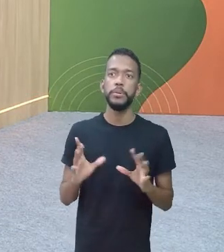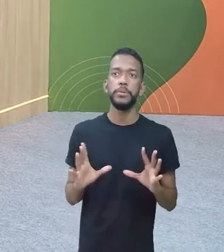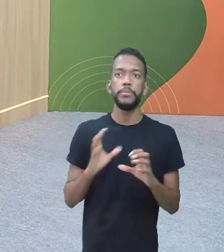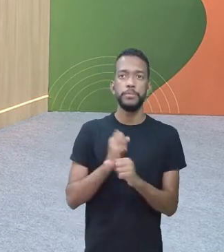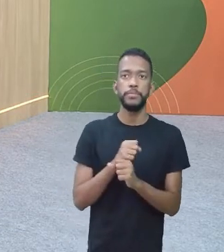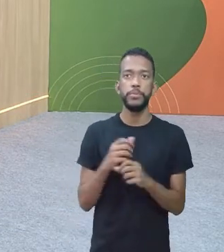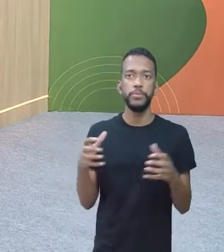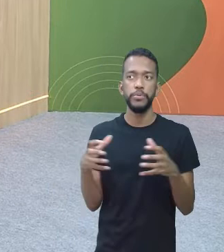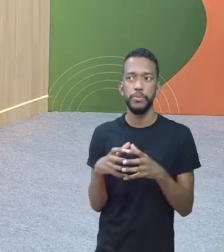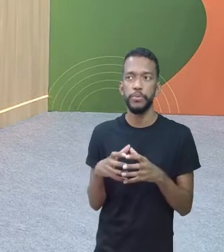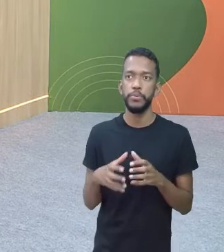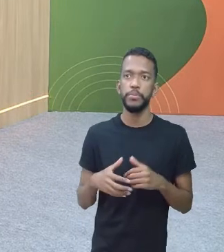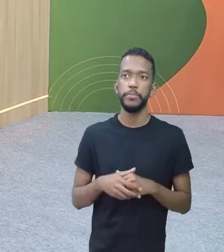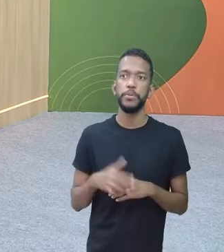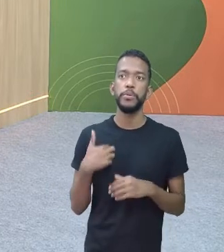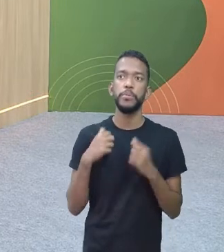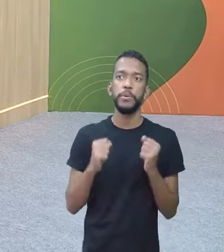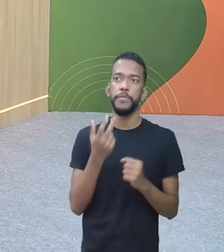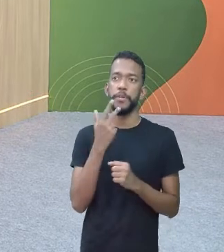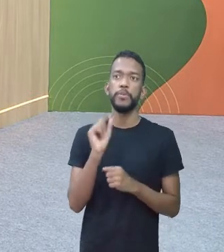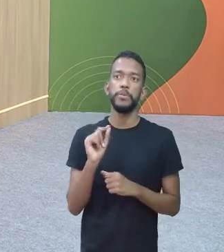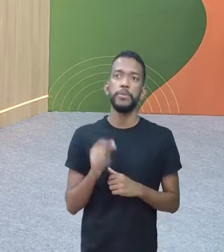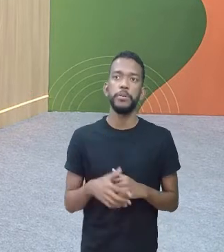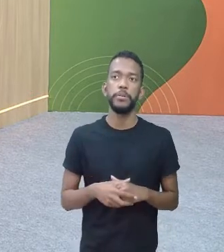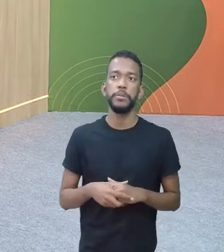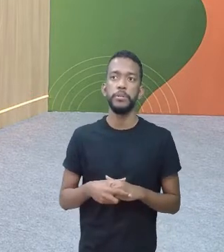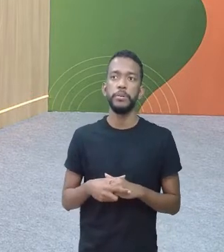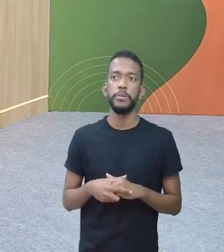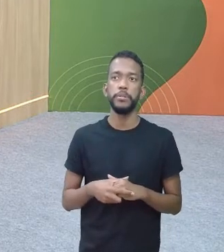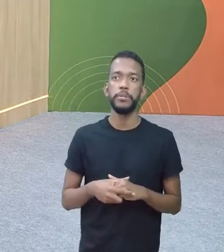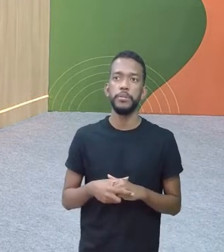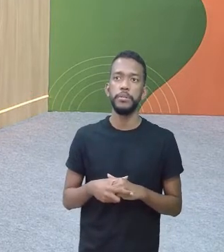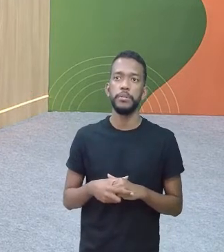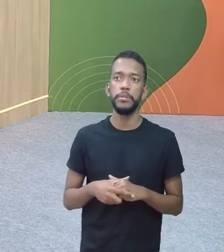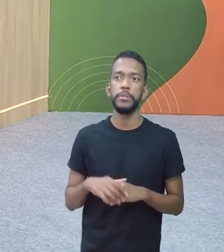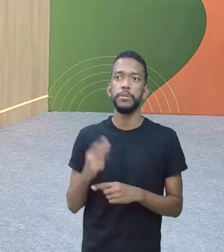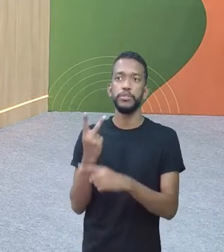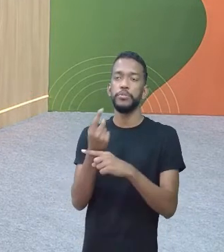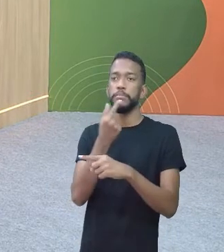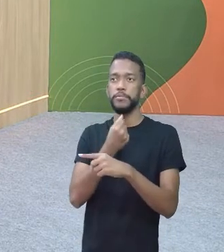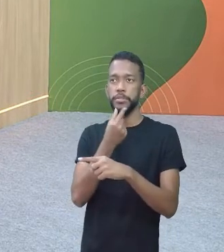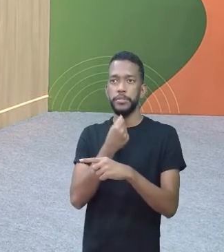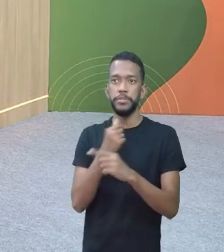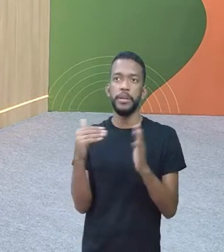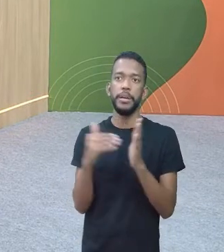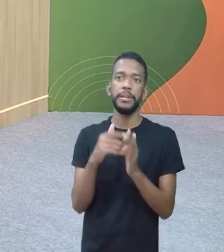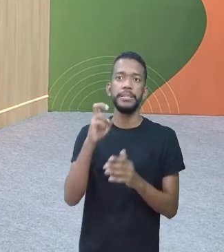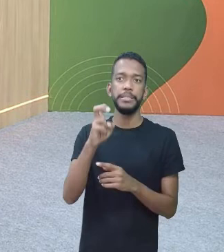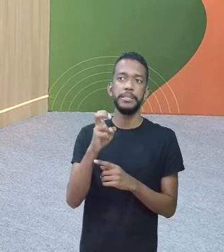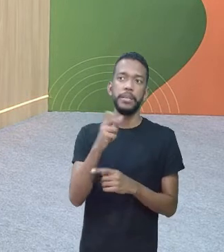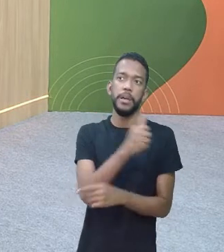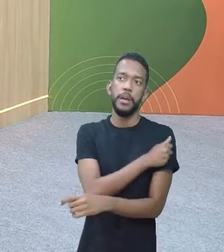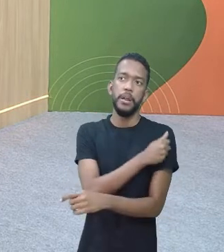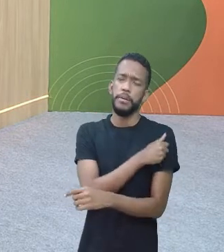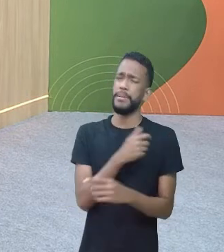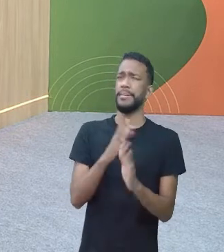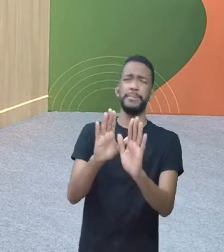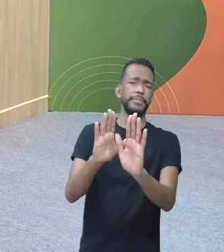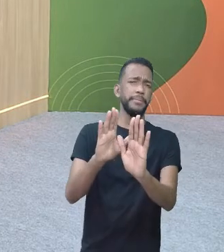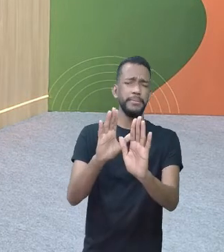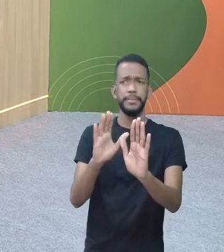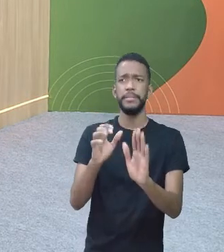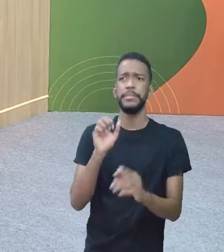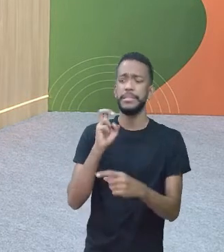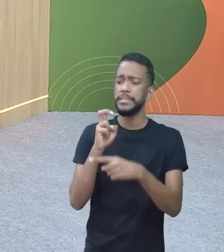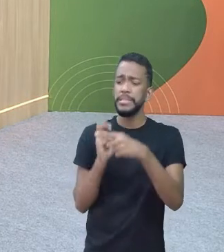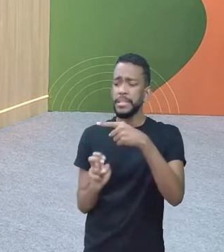esses grupos. O que eu posso dizer aqui, ó? Que existem 2 meninos a cada 5 estudantes. Mas espera aí, professor,